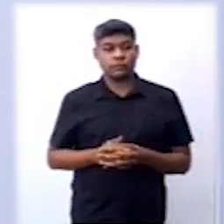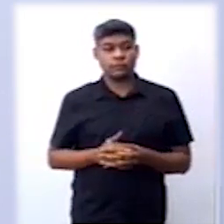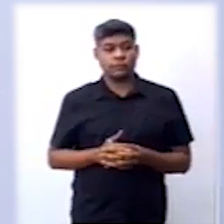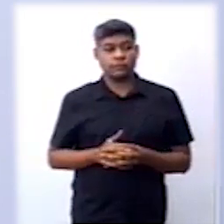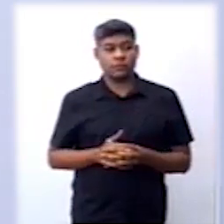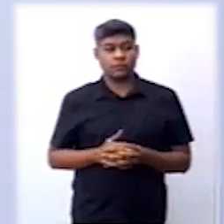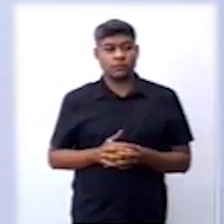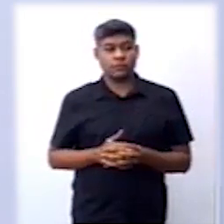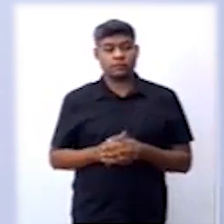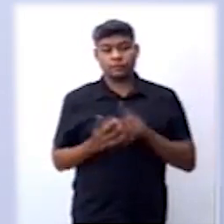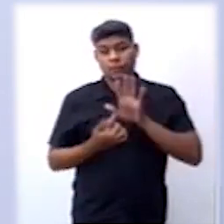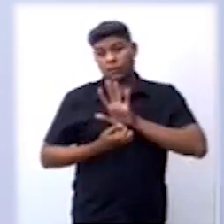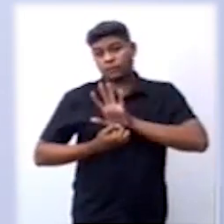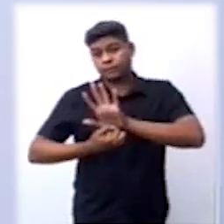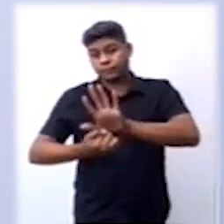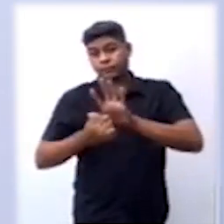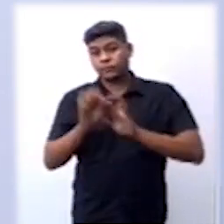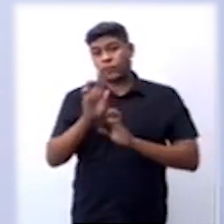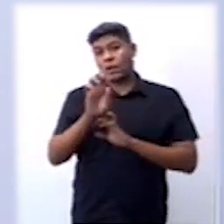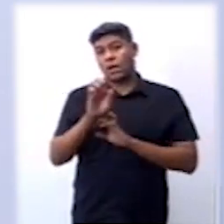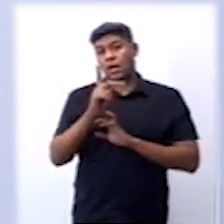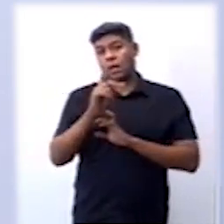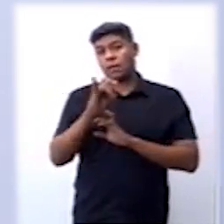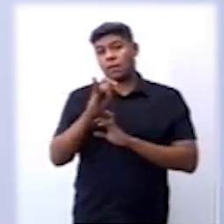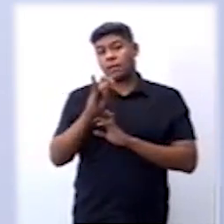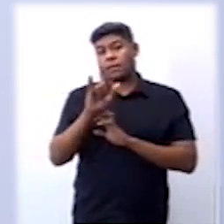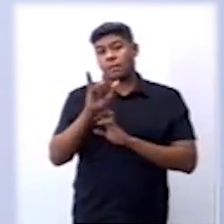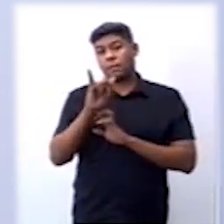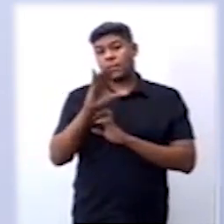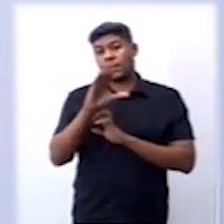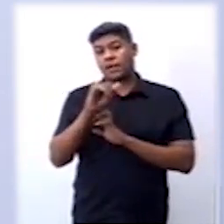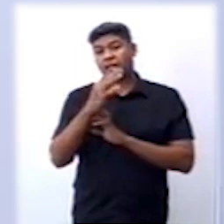vai mostrar a replicação